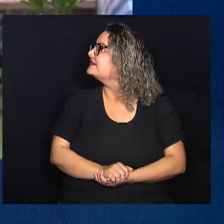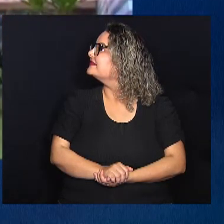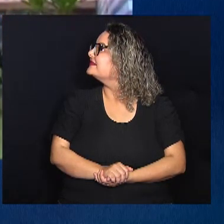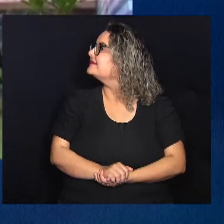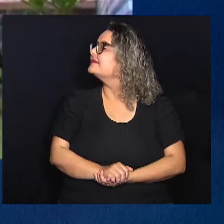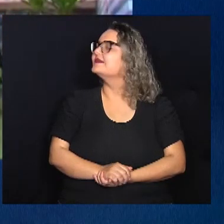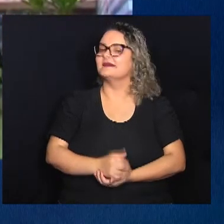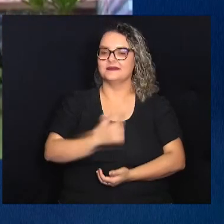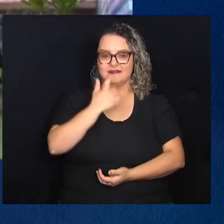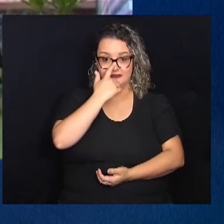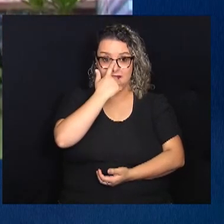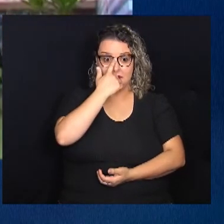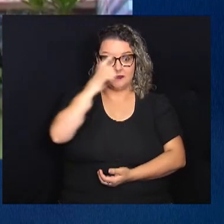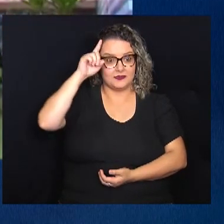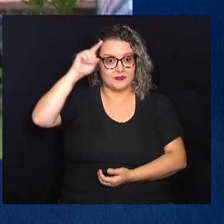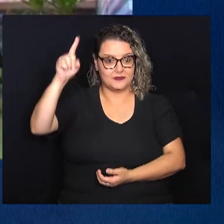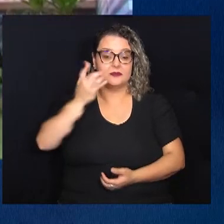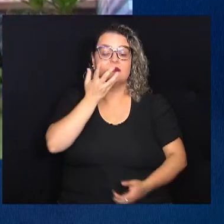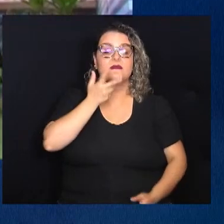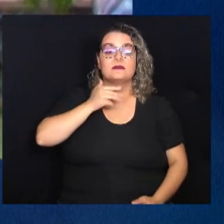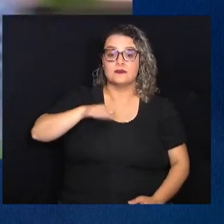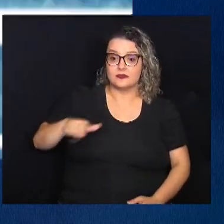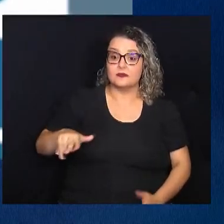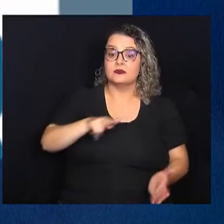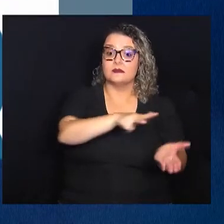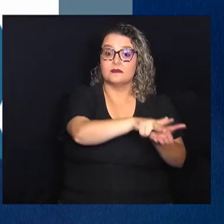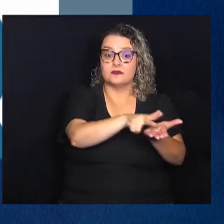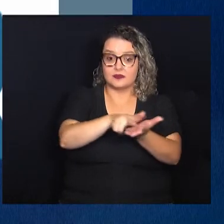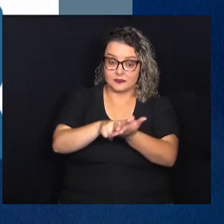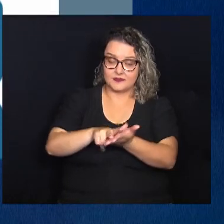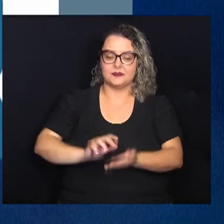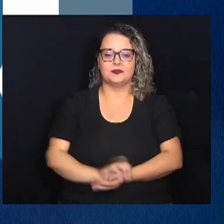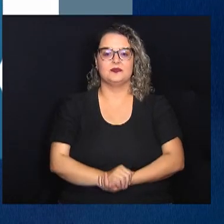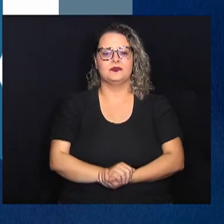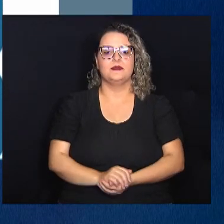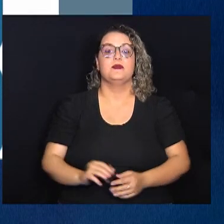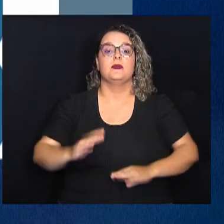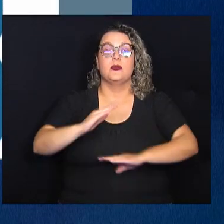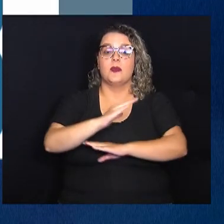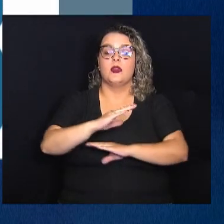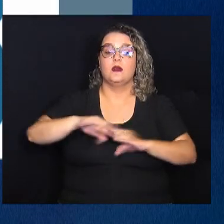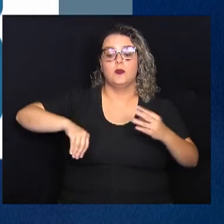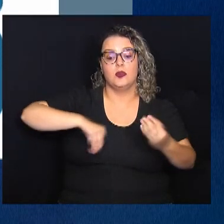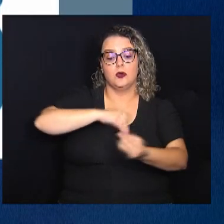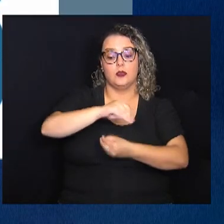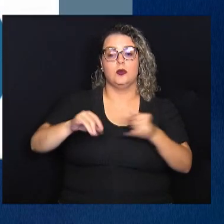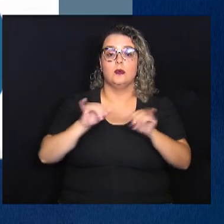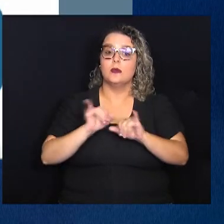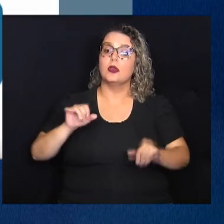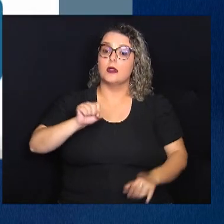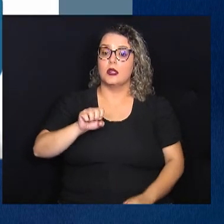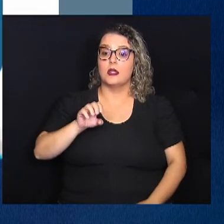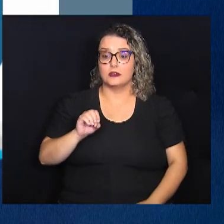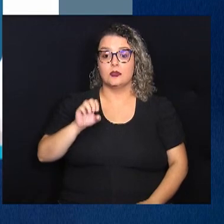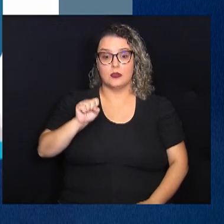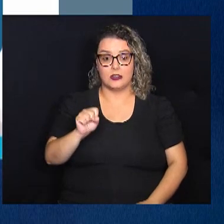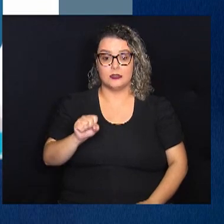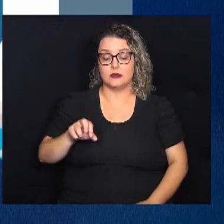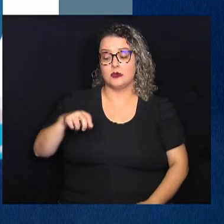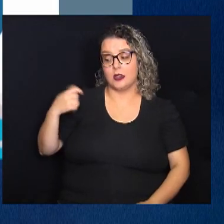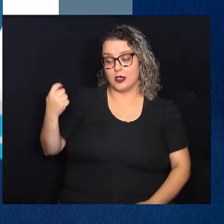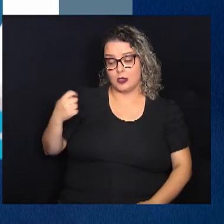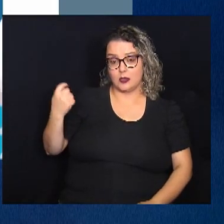Entregues no Dia das Crianças para aquelas que estão internadas. Câmara integra campanha SOS Rio Grande do Sul e